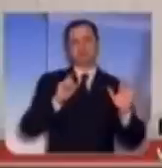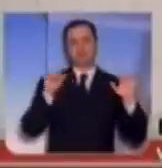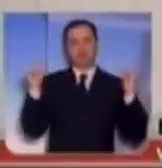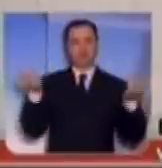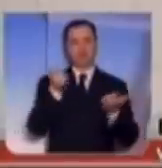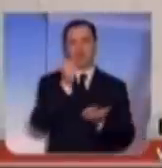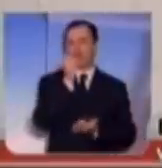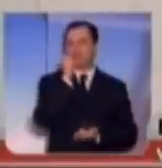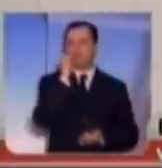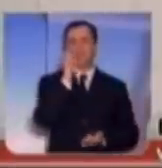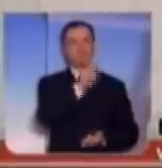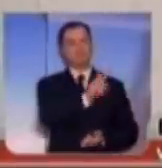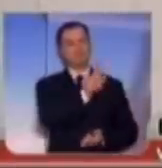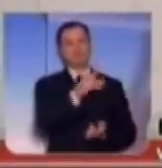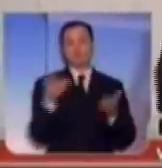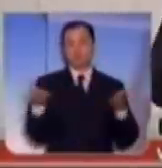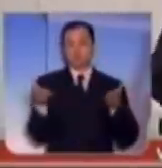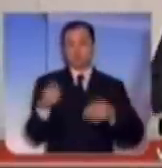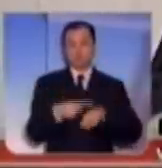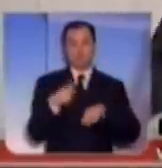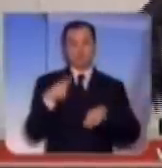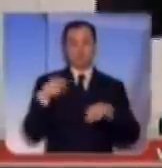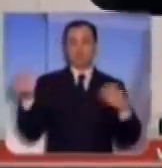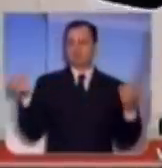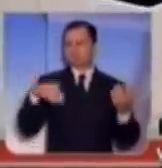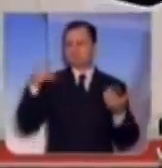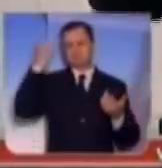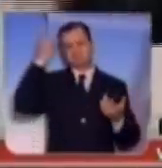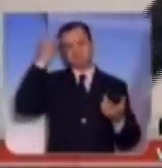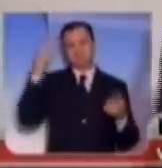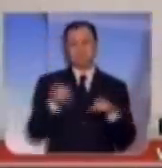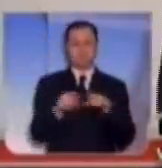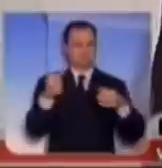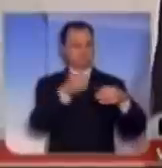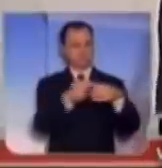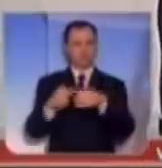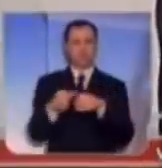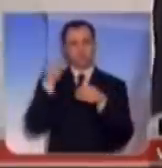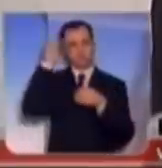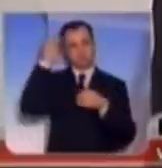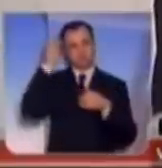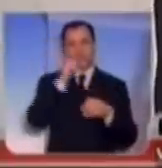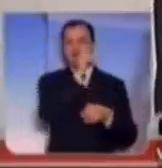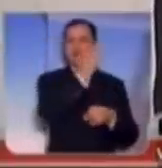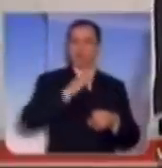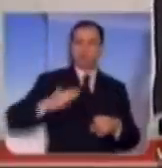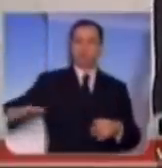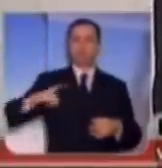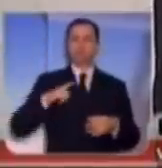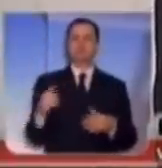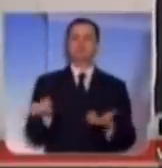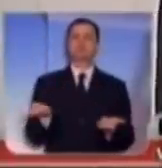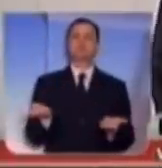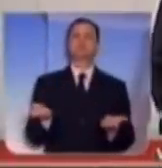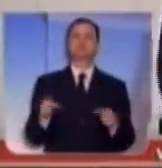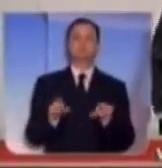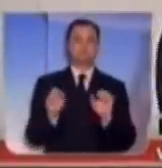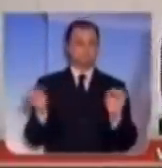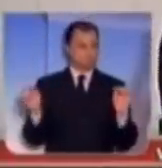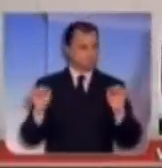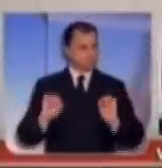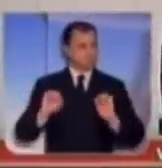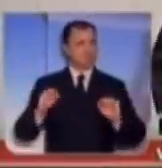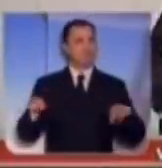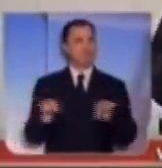da TV Alesp, que estão nos assistindo aqui na capital, no interior paulista, na Baixada Santista,